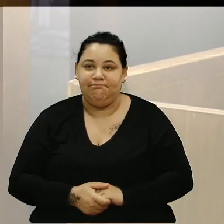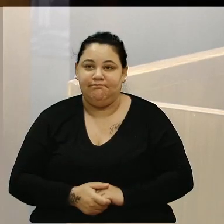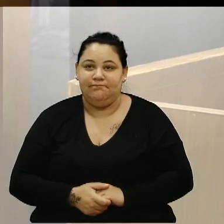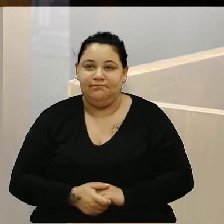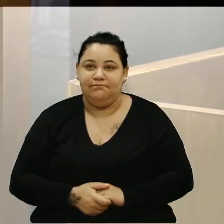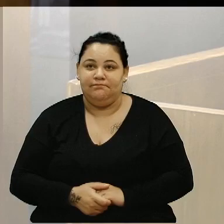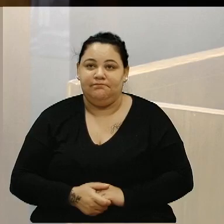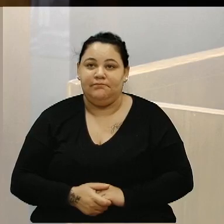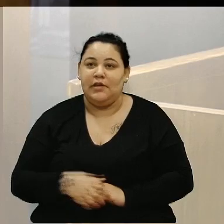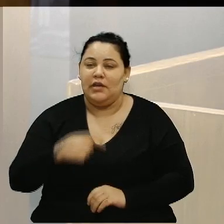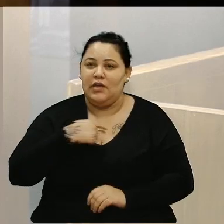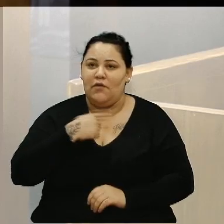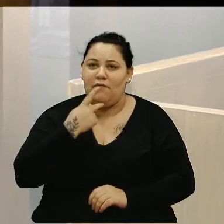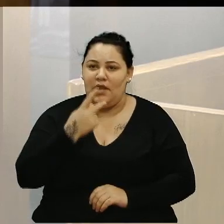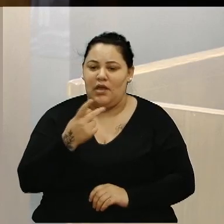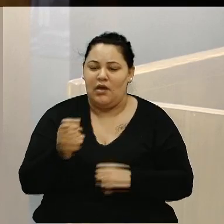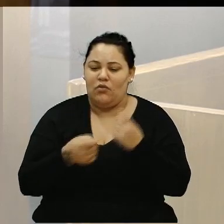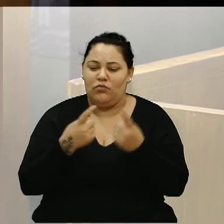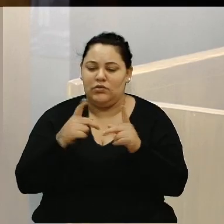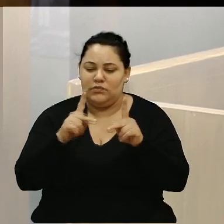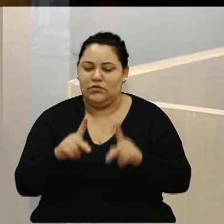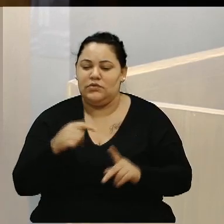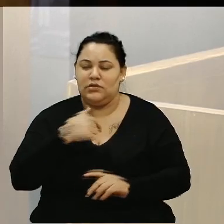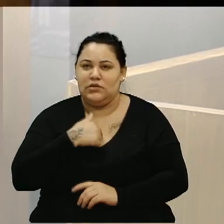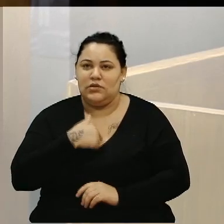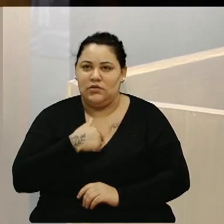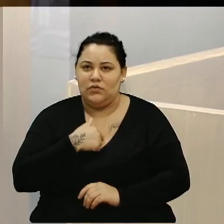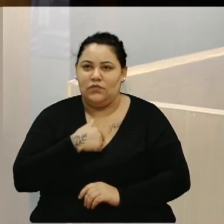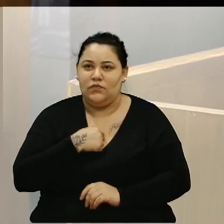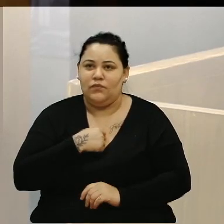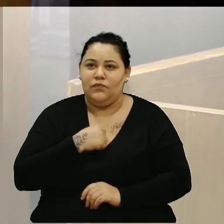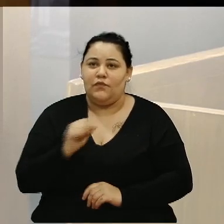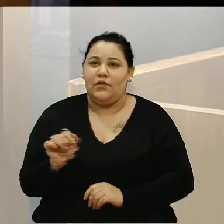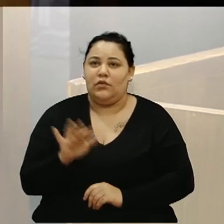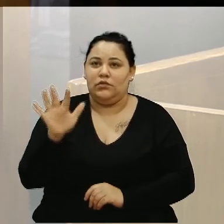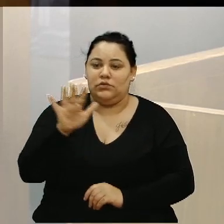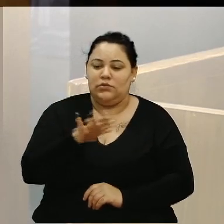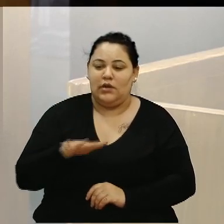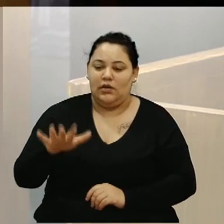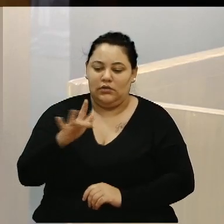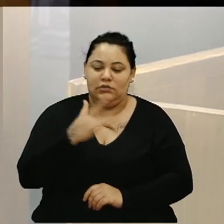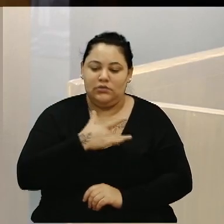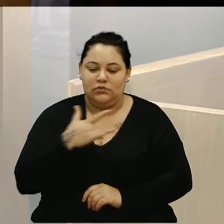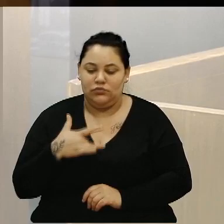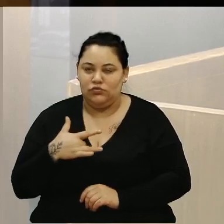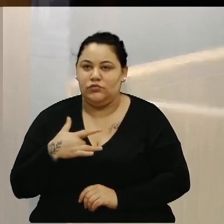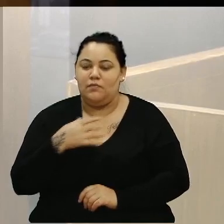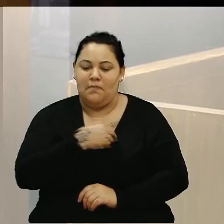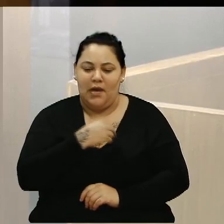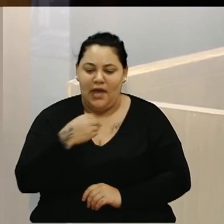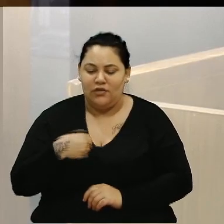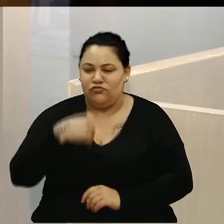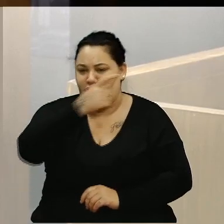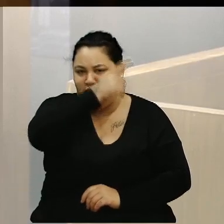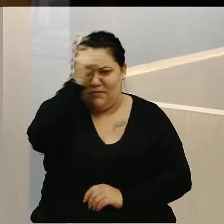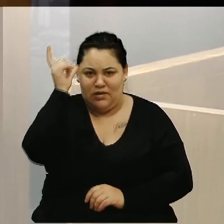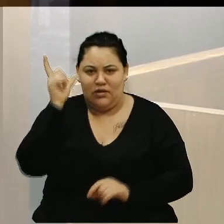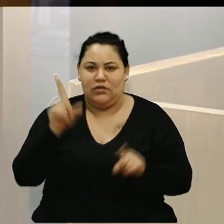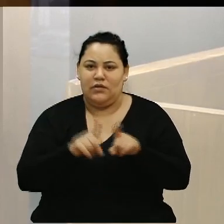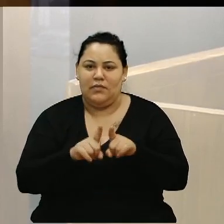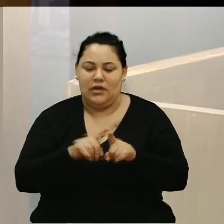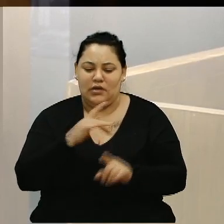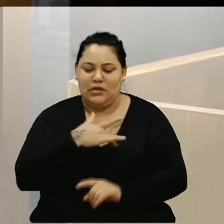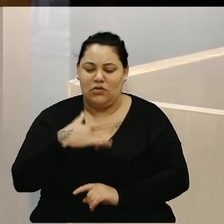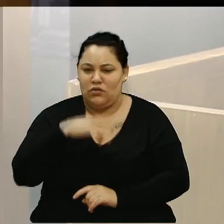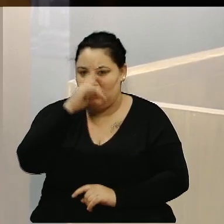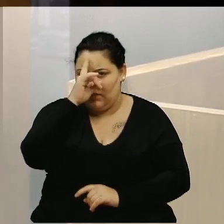E se tem pessoas que eu valorizo na área da saúde, além dos médicos, enfermeiros e do quadro clínico que compõe a área da saúde hospitalar,